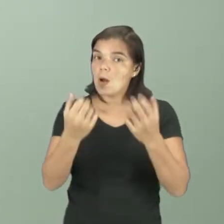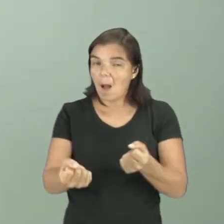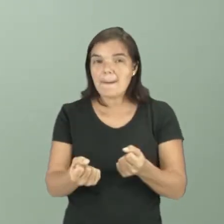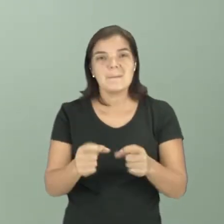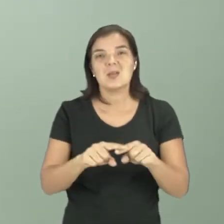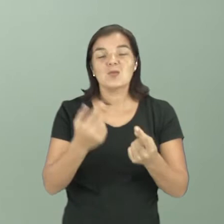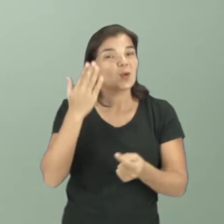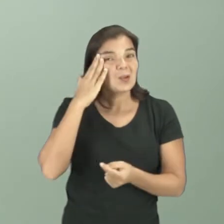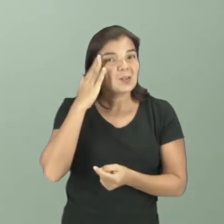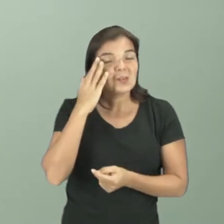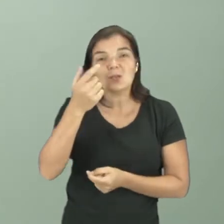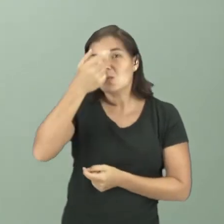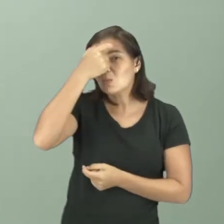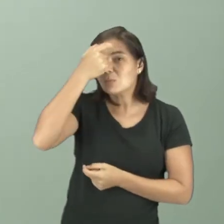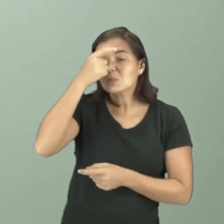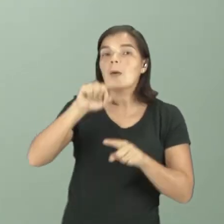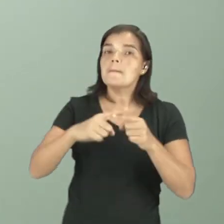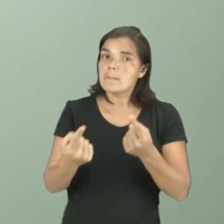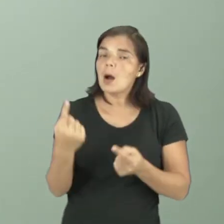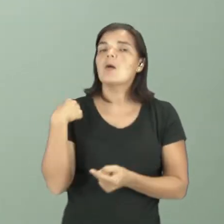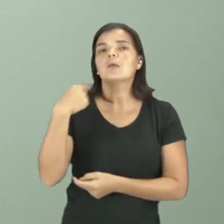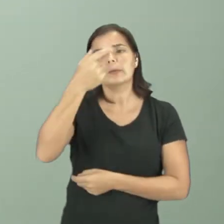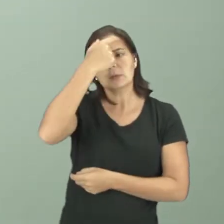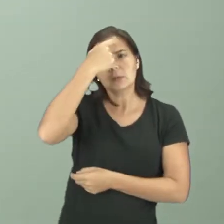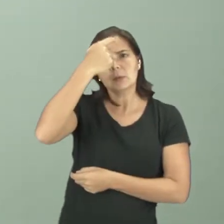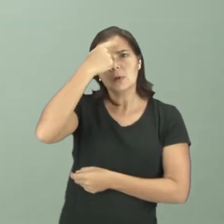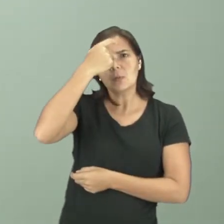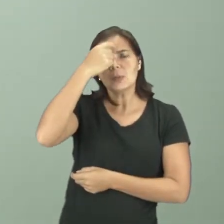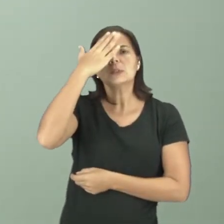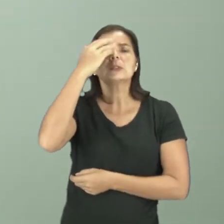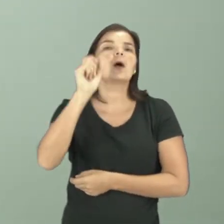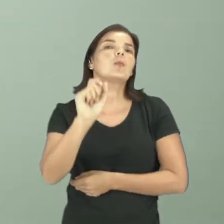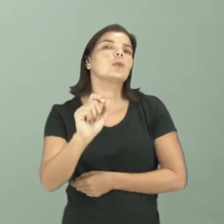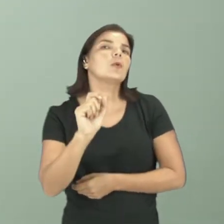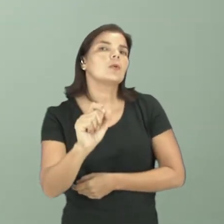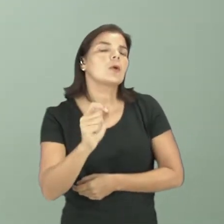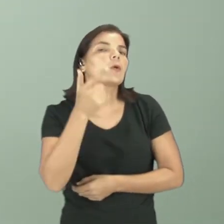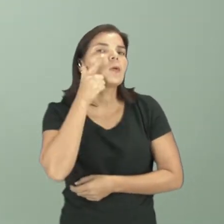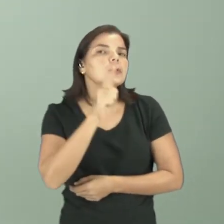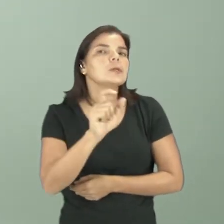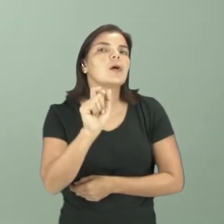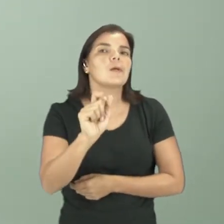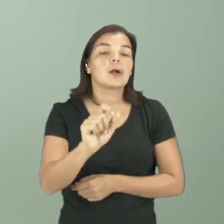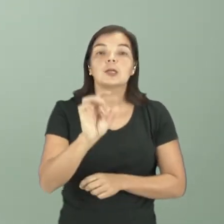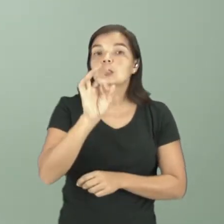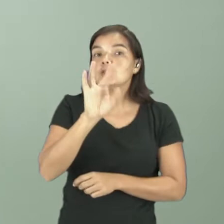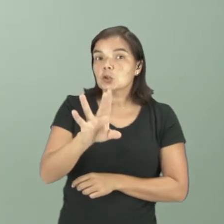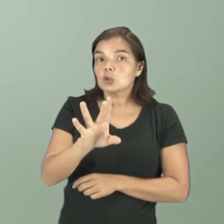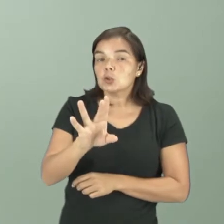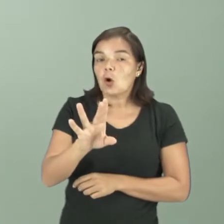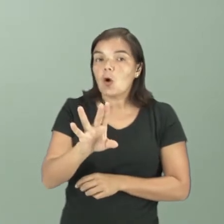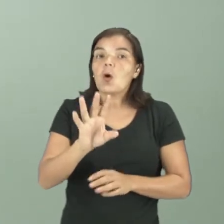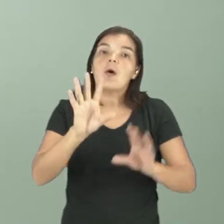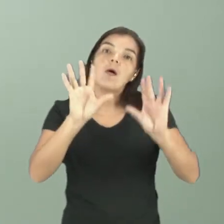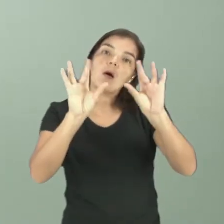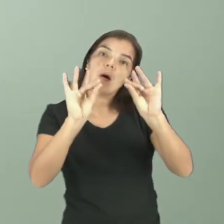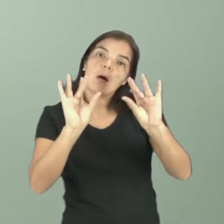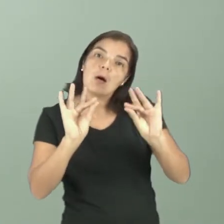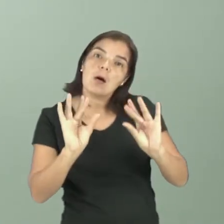é compreendido pela razão. O que a nossa razão sabe, consegue fazer, é apenas